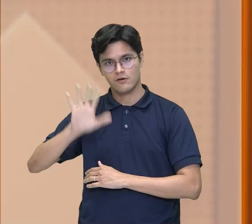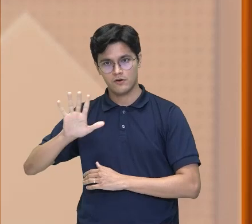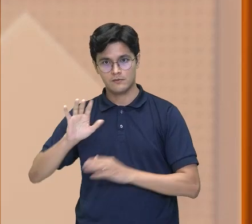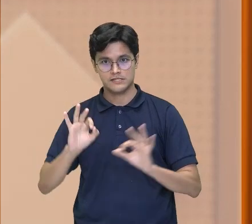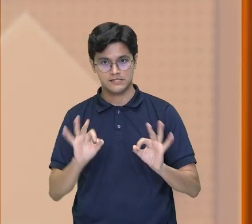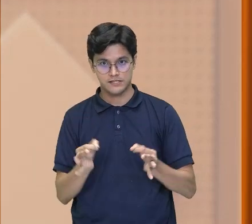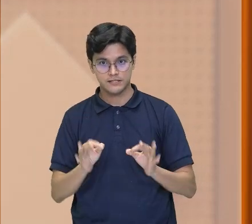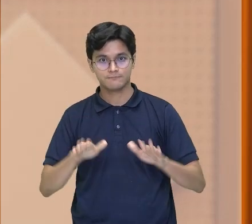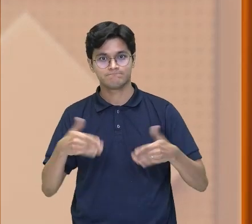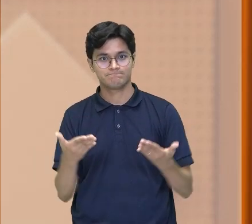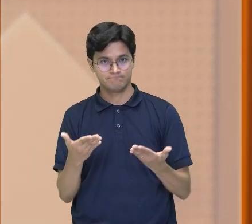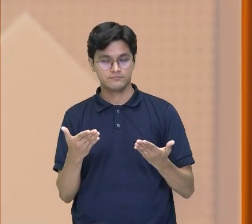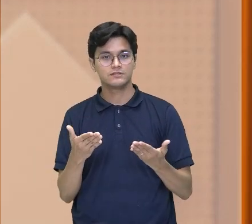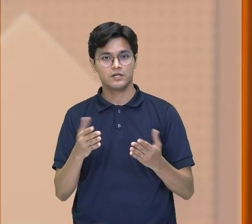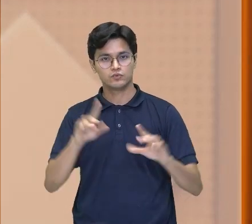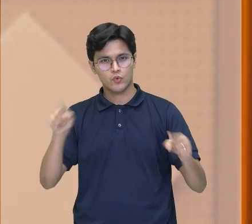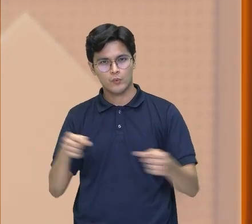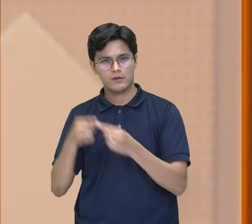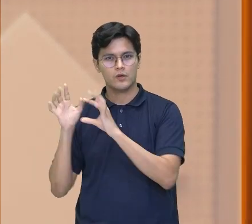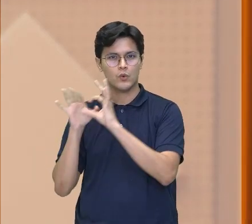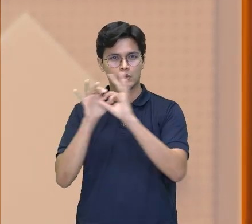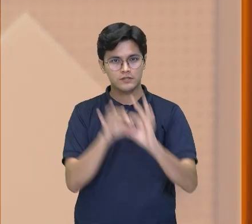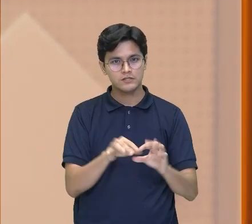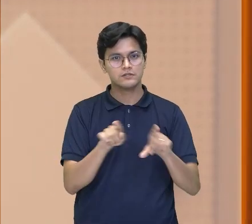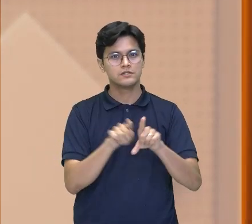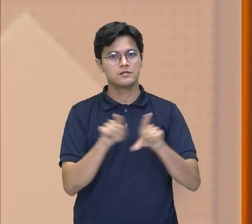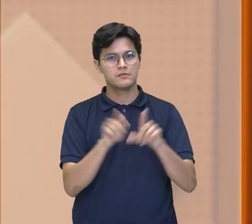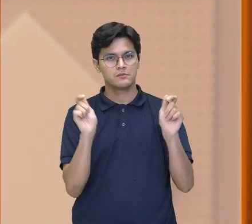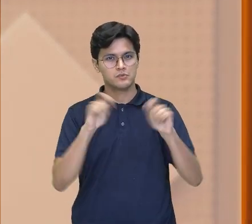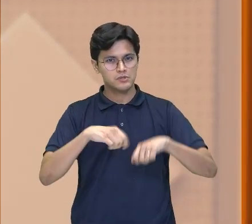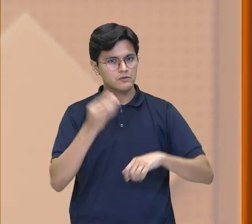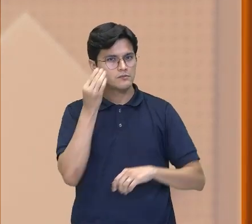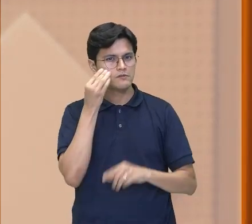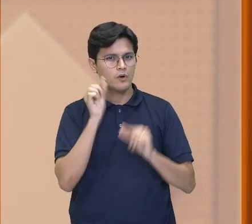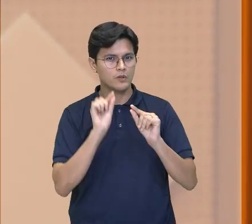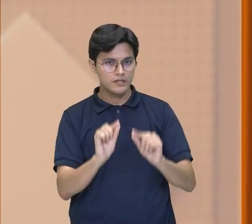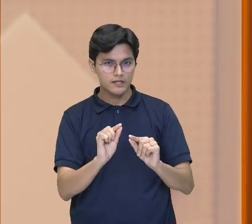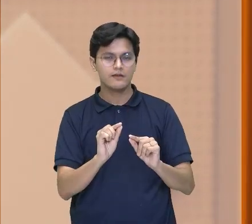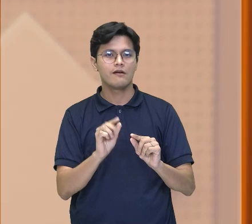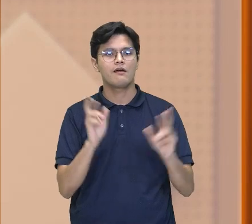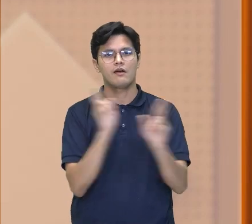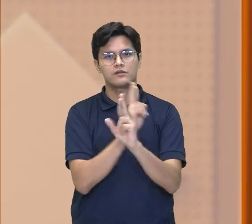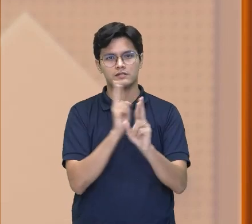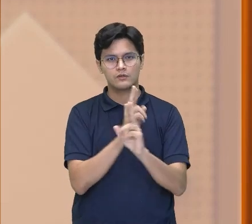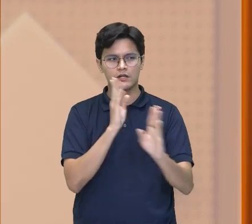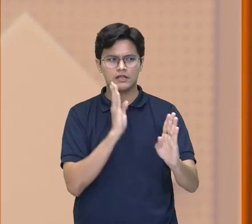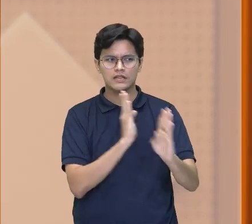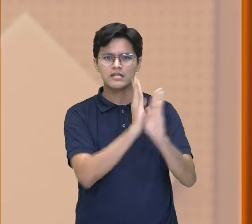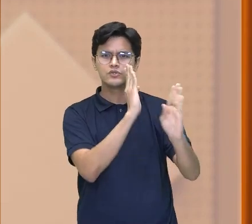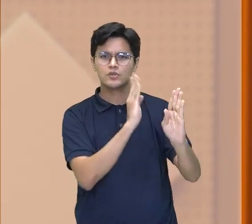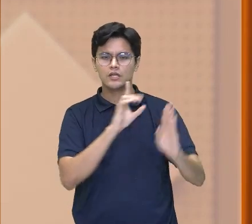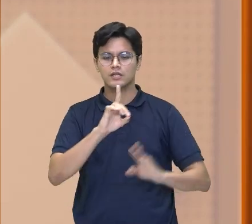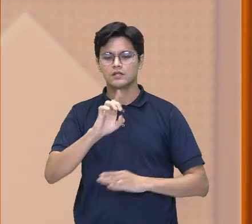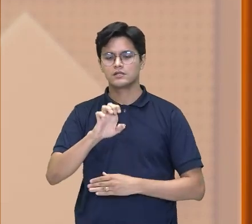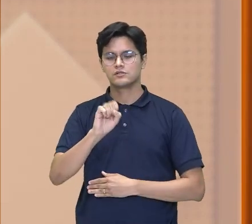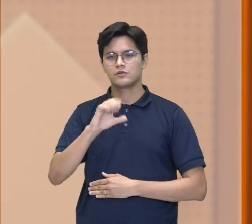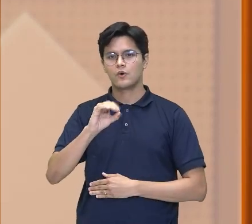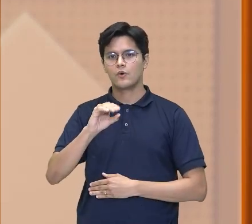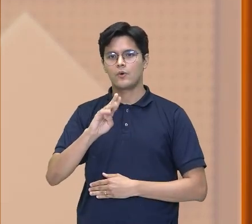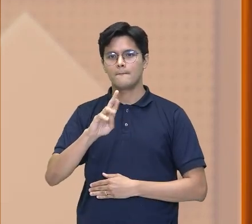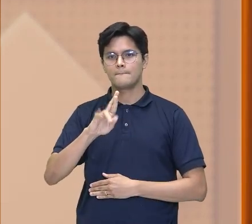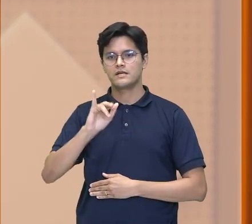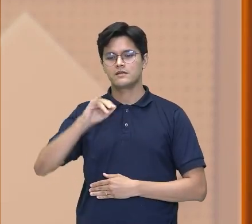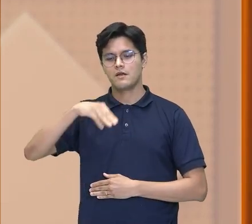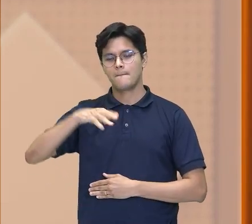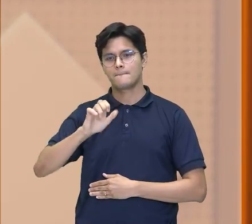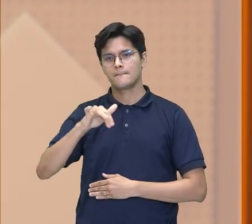Nesse contexto, vamos observar também a questão do descobrimento. Muitas pessoas falam, né, que terras que foram encontradas